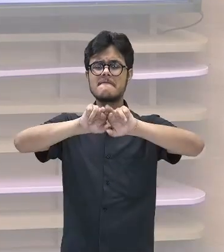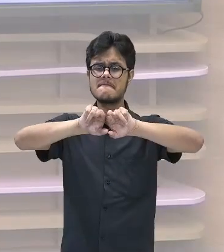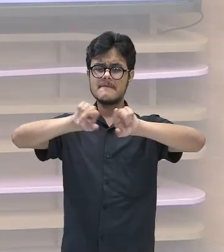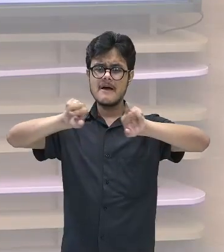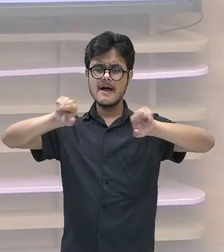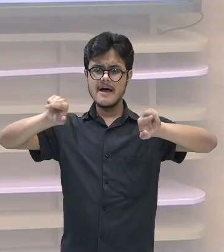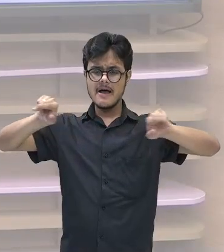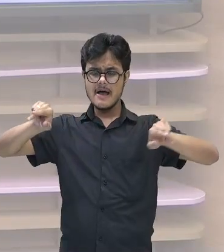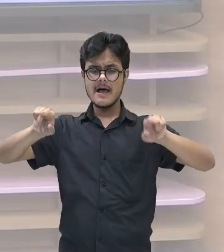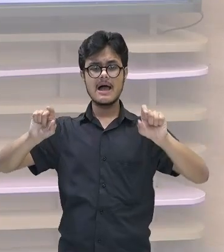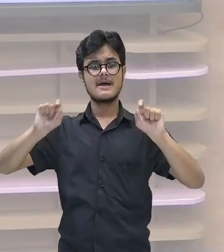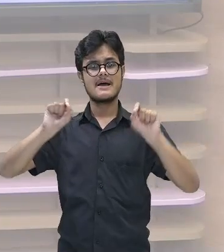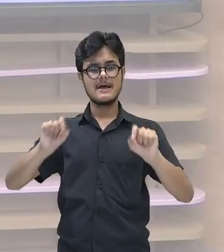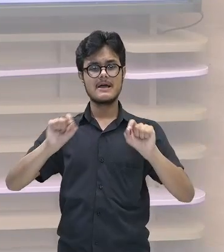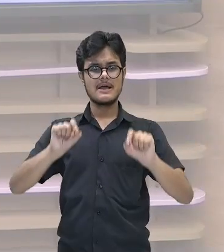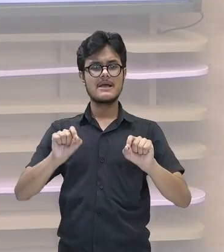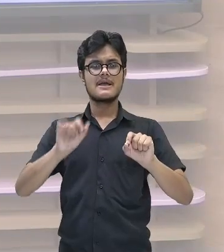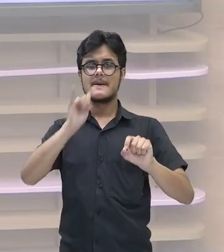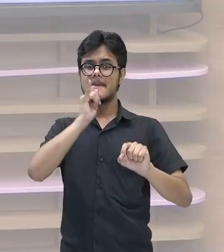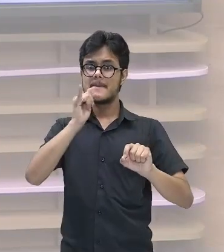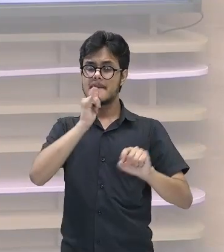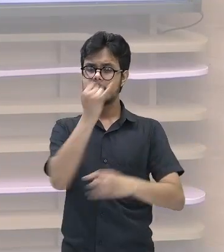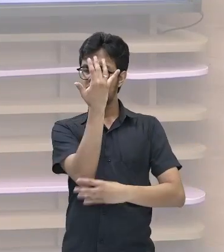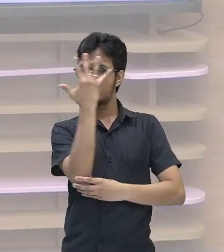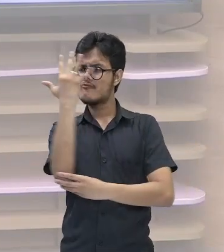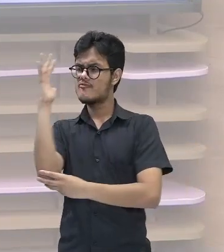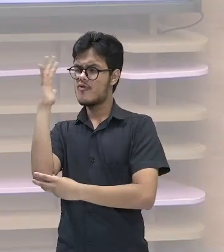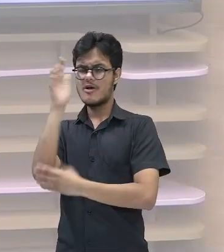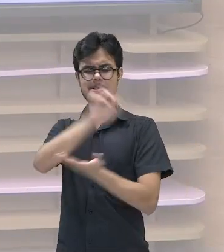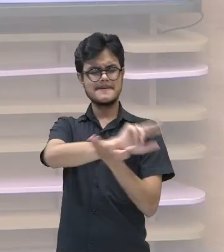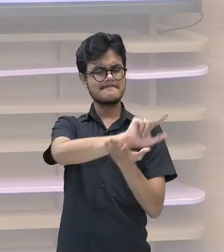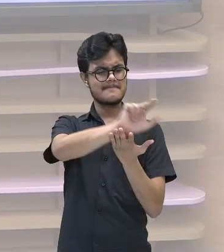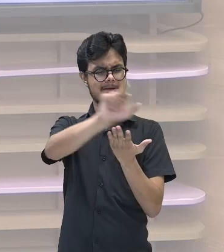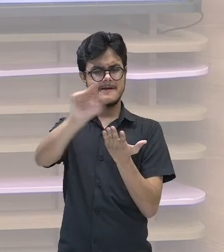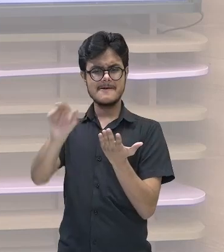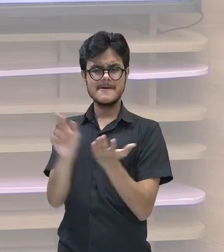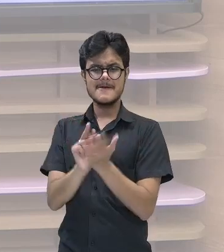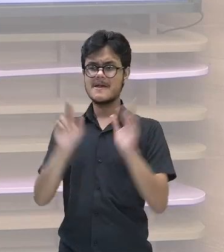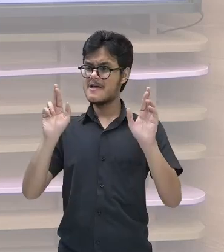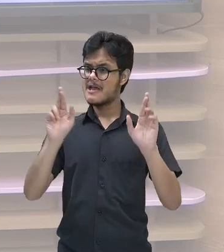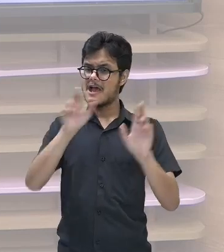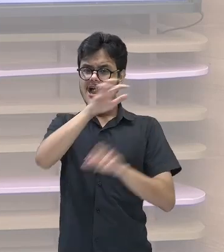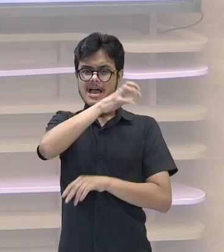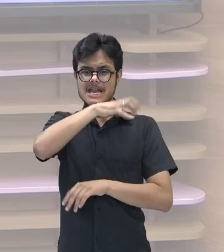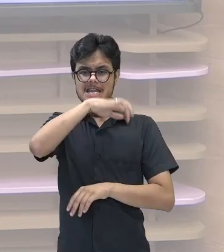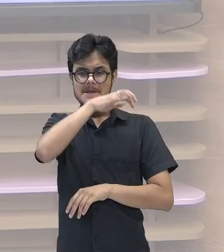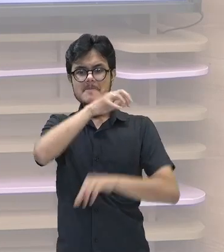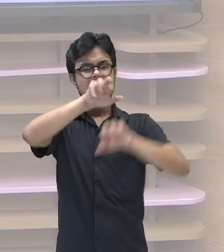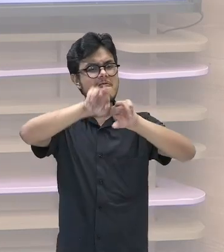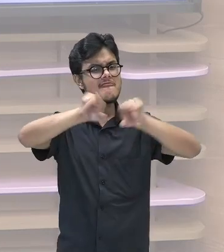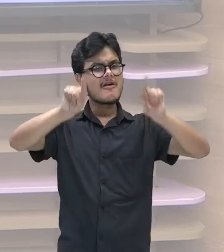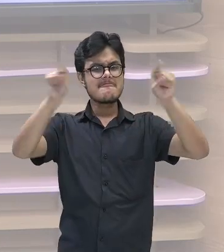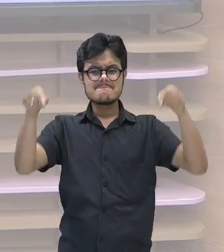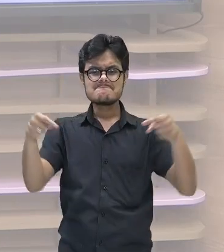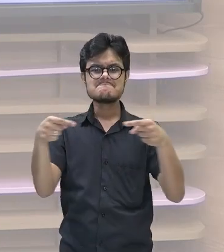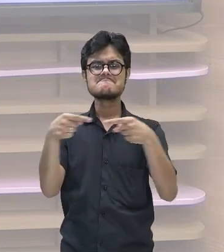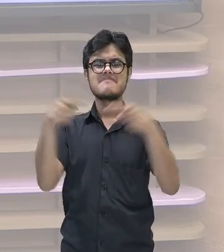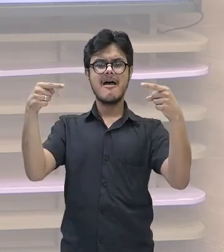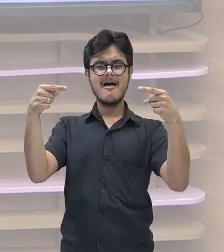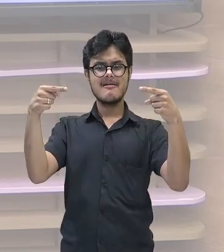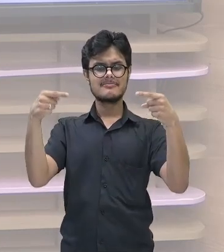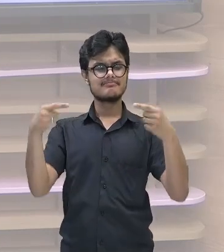tem várias espécies de planta, tem uma biodiversidade muito grande, várias espécies de